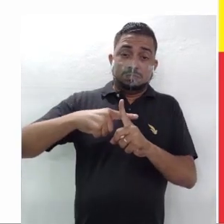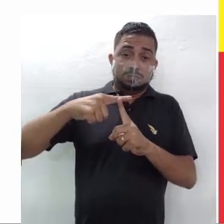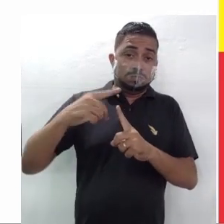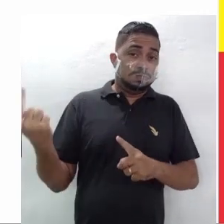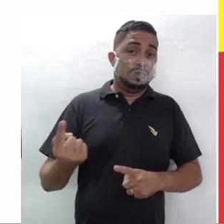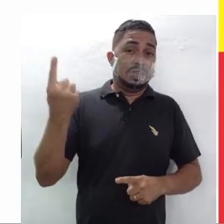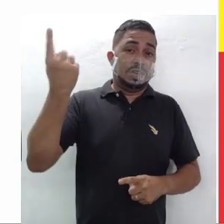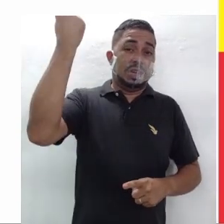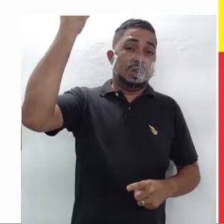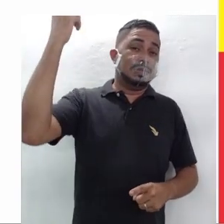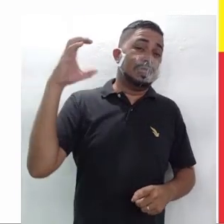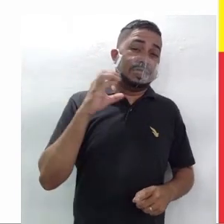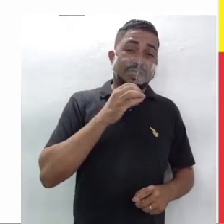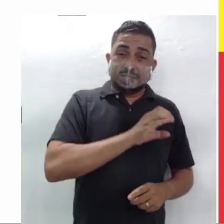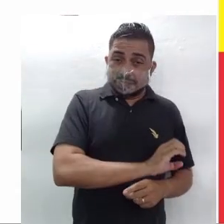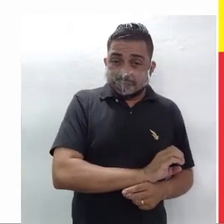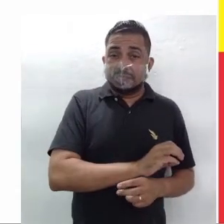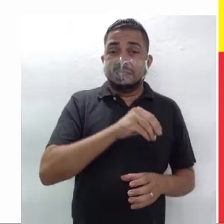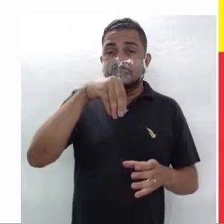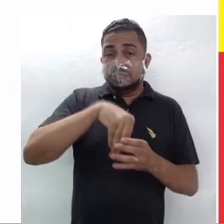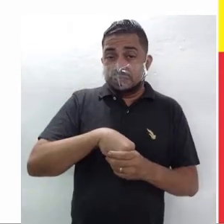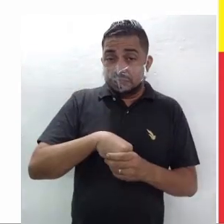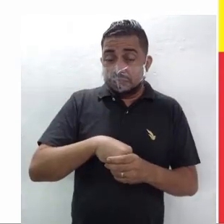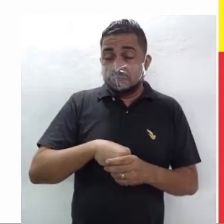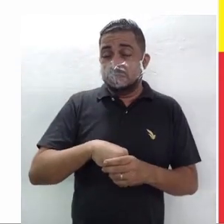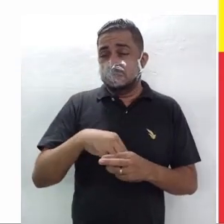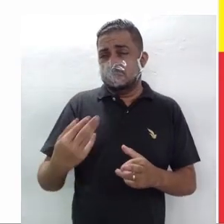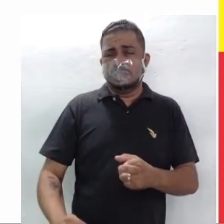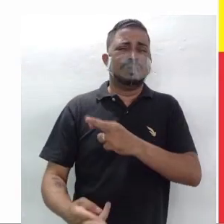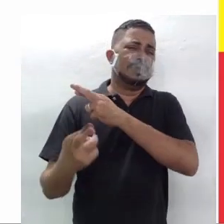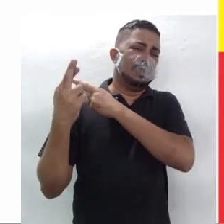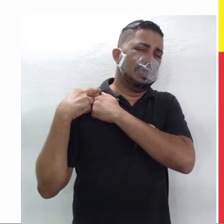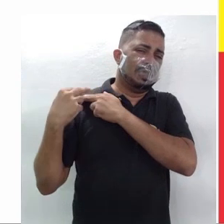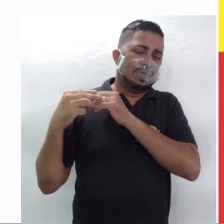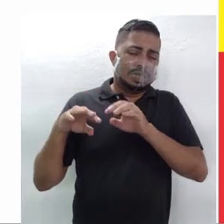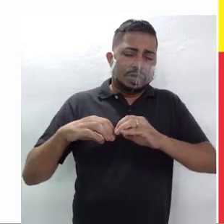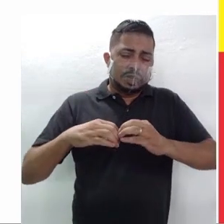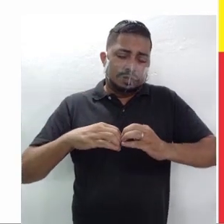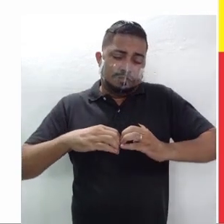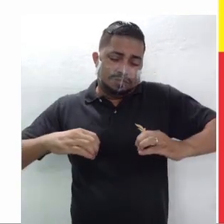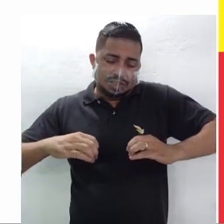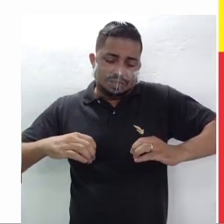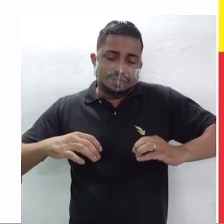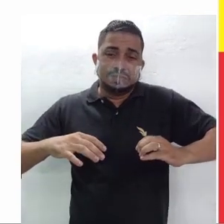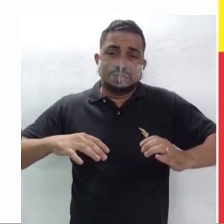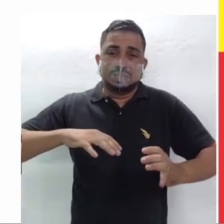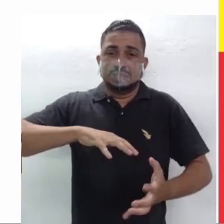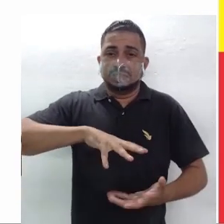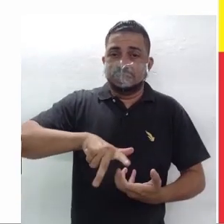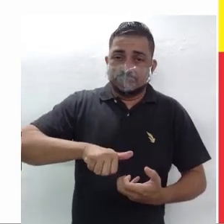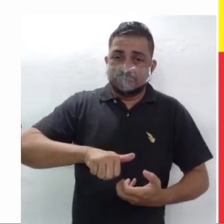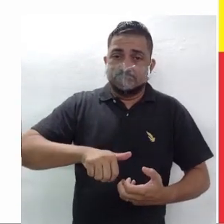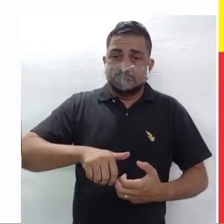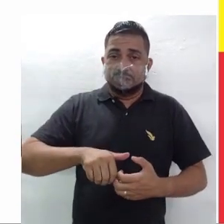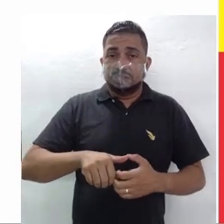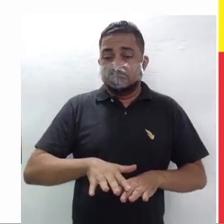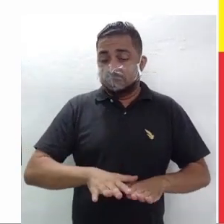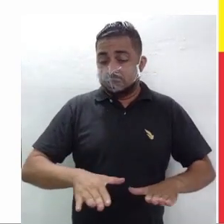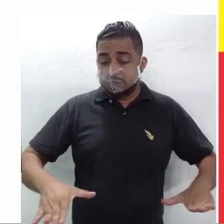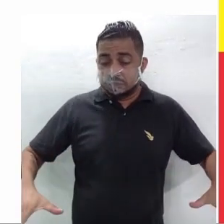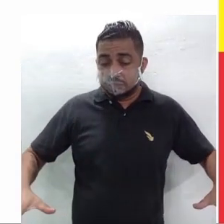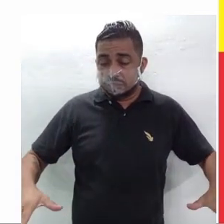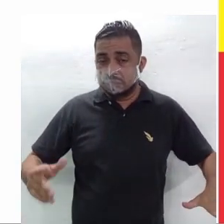seu interior. Basicamente, representam uma abertura na superfície terrestre, que é